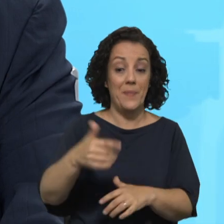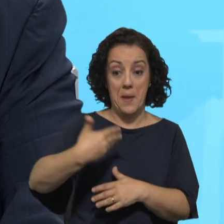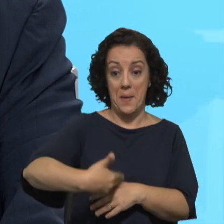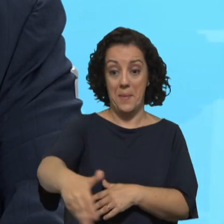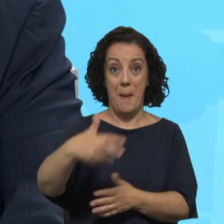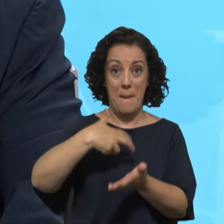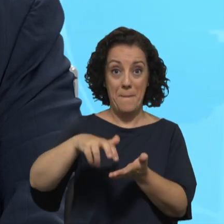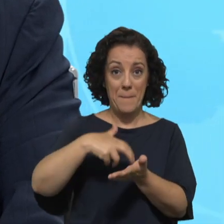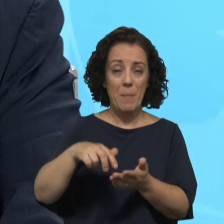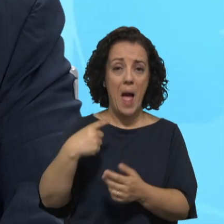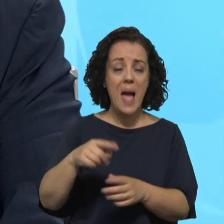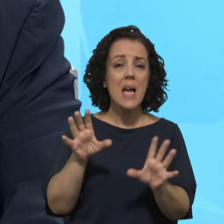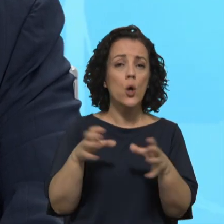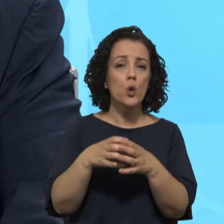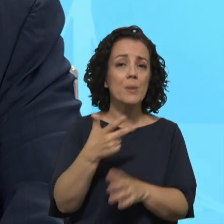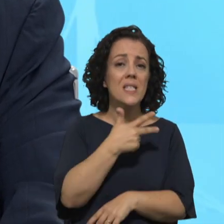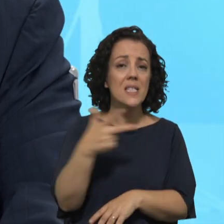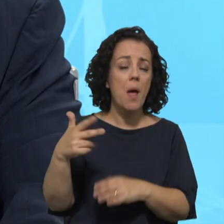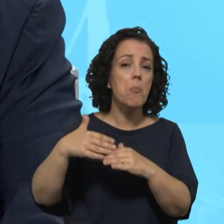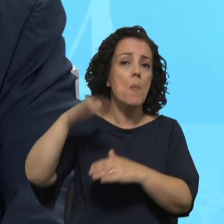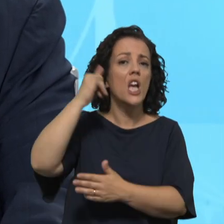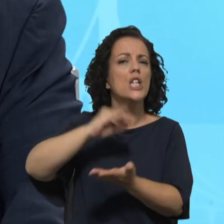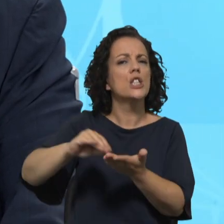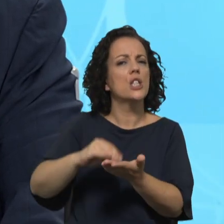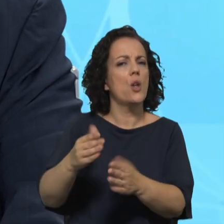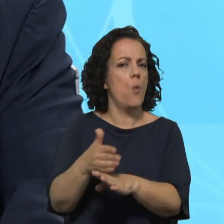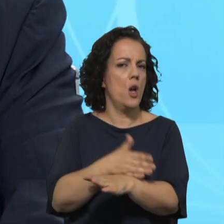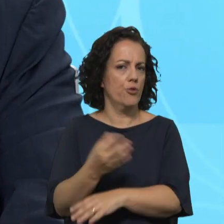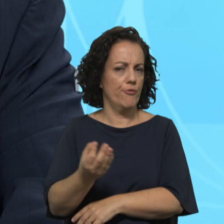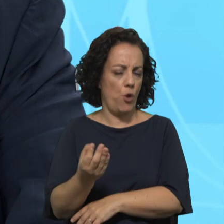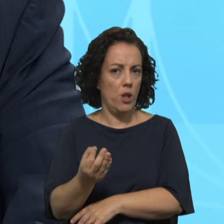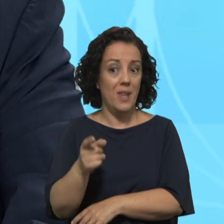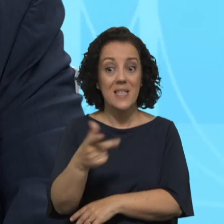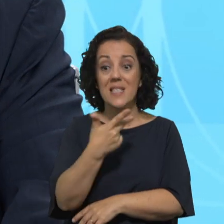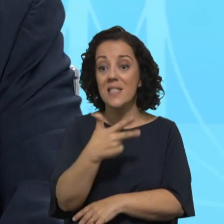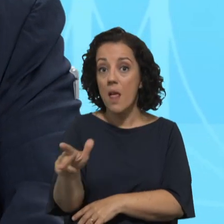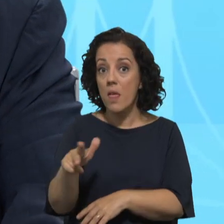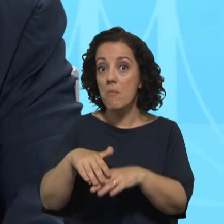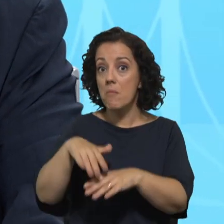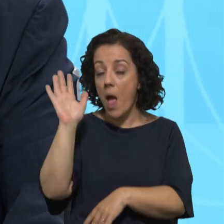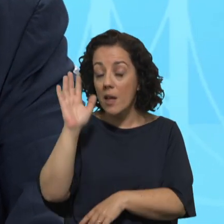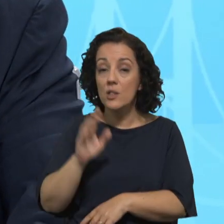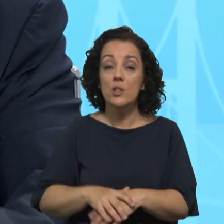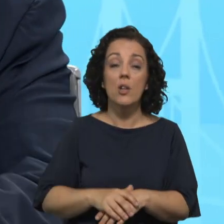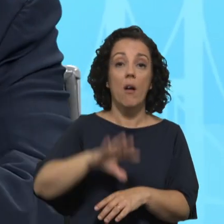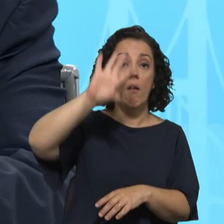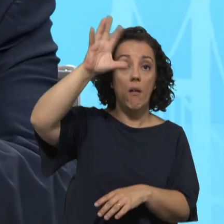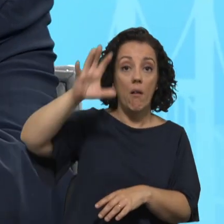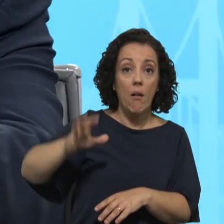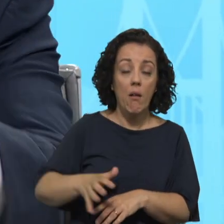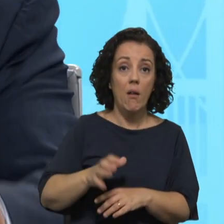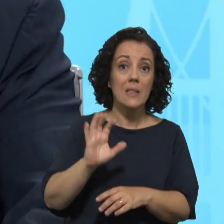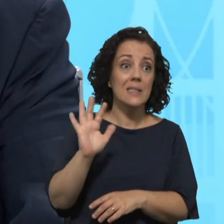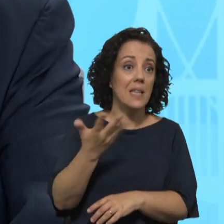temos mais de 100 grupos inscritos e grupos dos 5 continentes, desde a Ásia, que